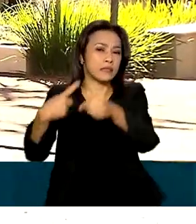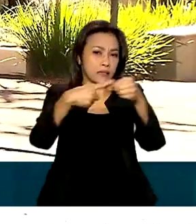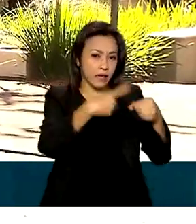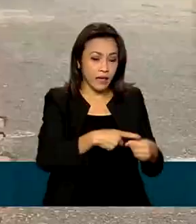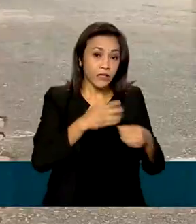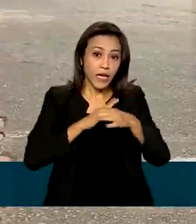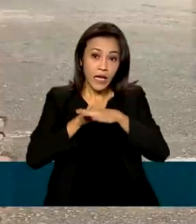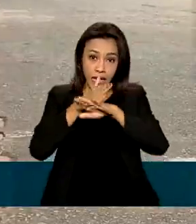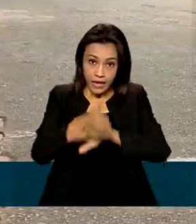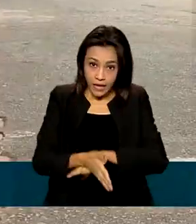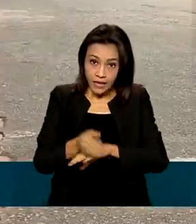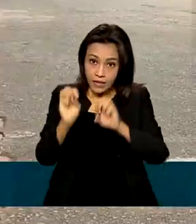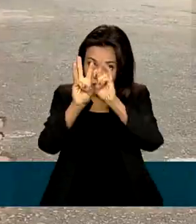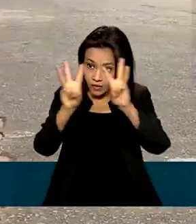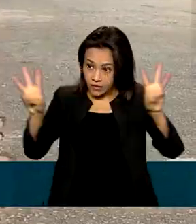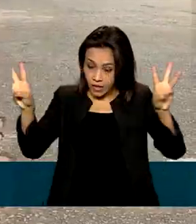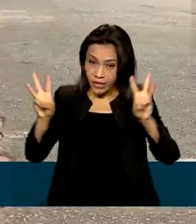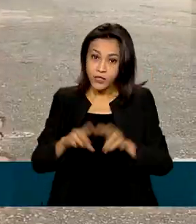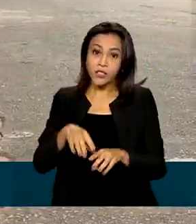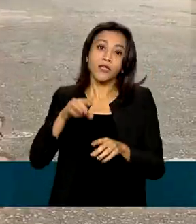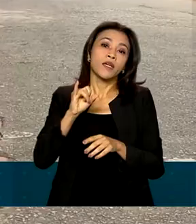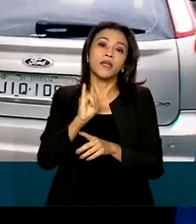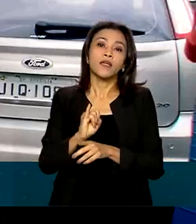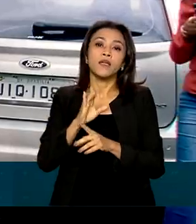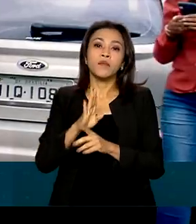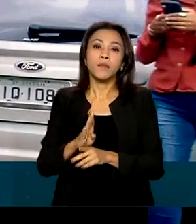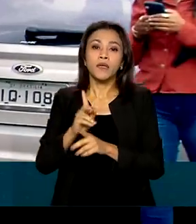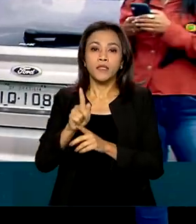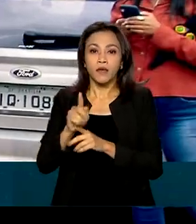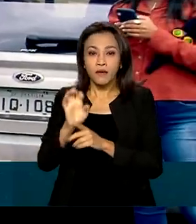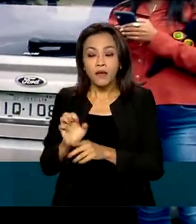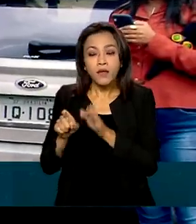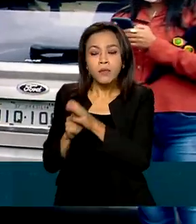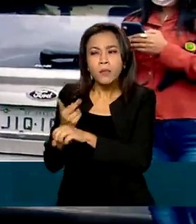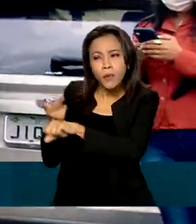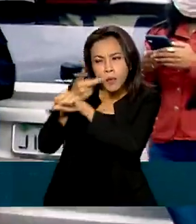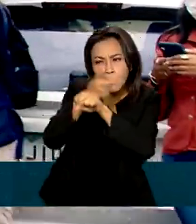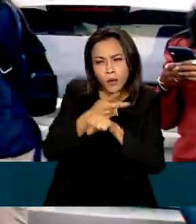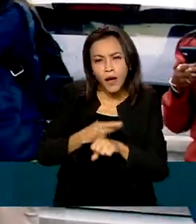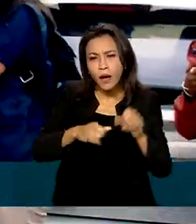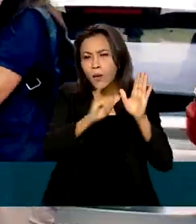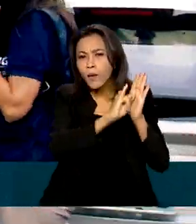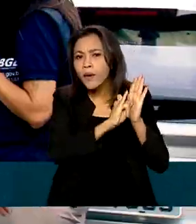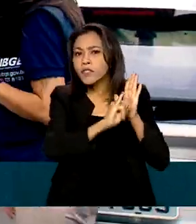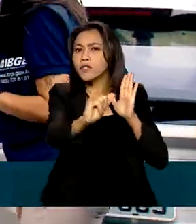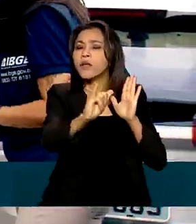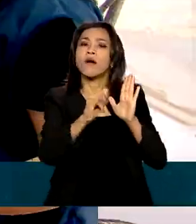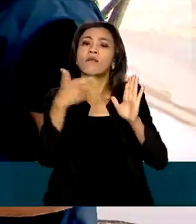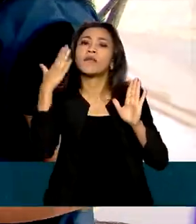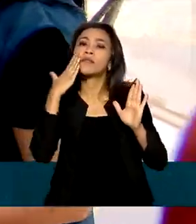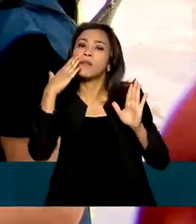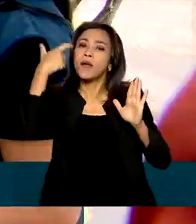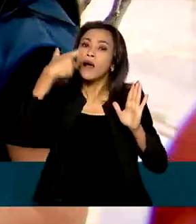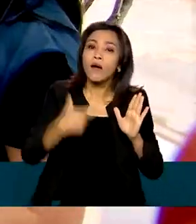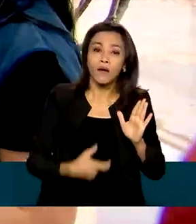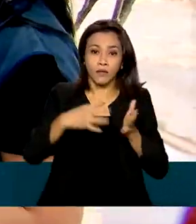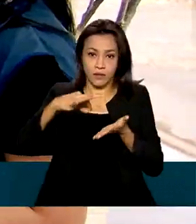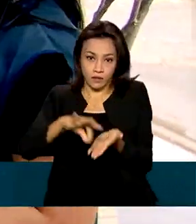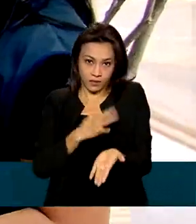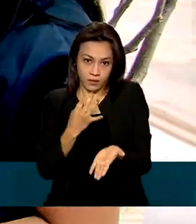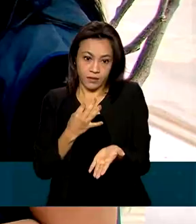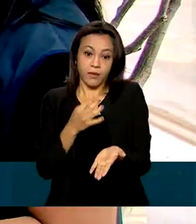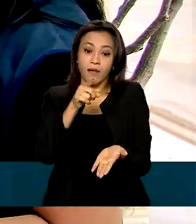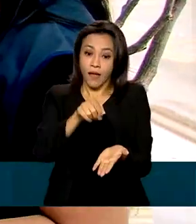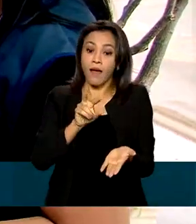lá o site do IBGE, procura o edital do Censo e na parte do anexo 1, você vai encontrar o local exato onde fazer essa inscrição.